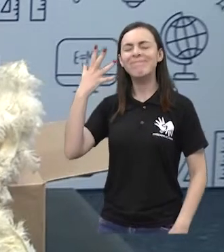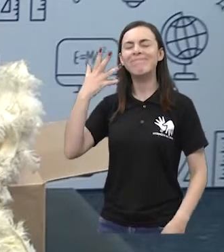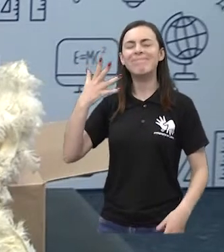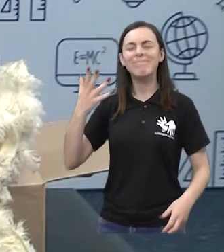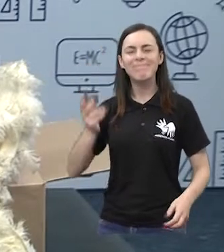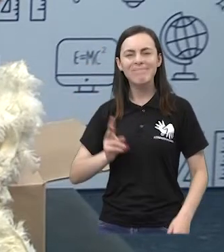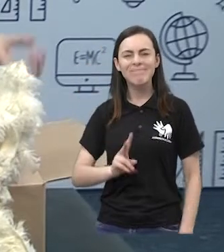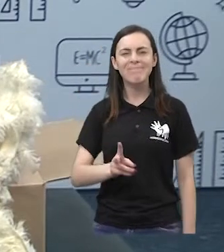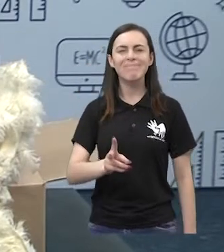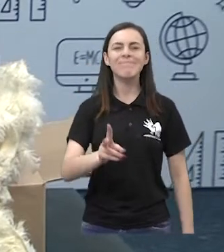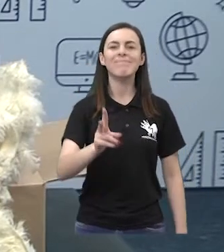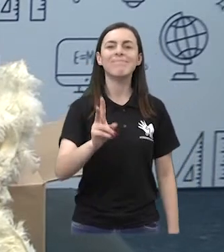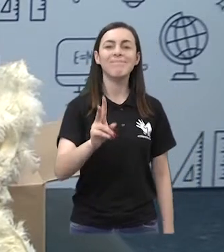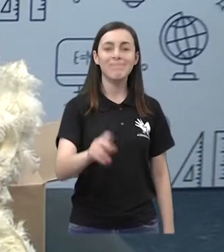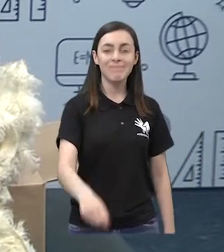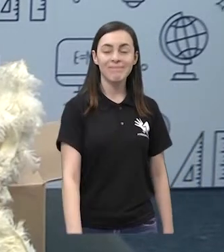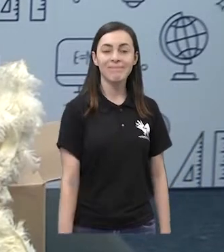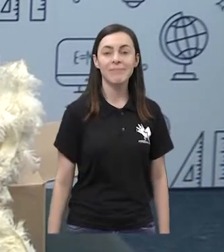tem